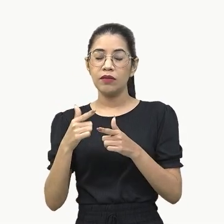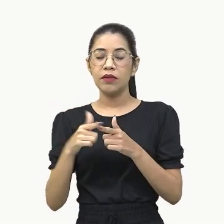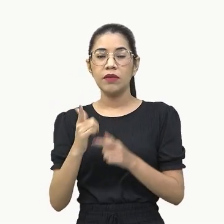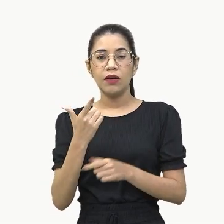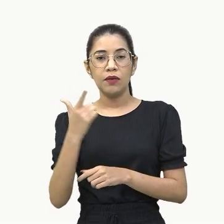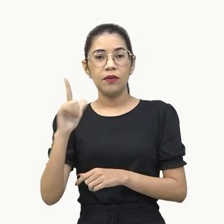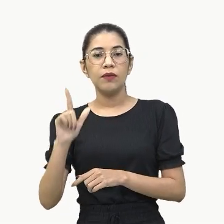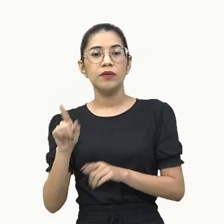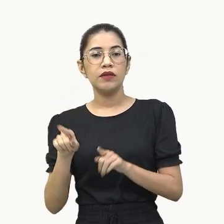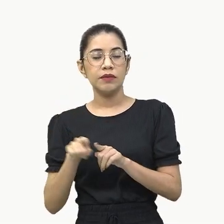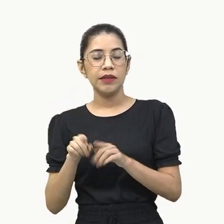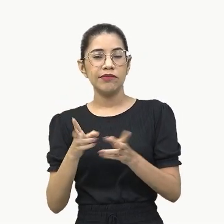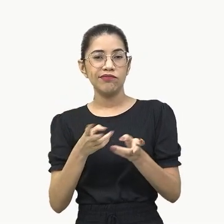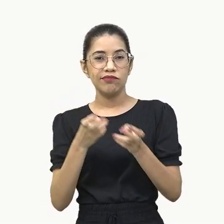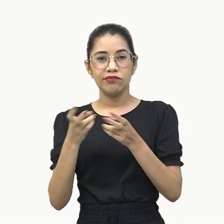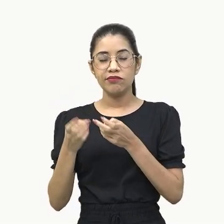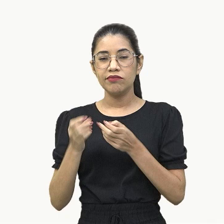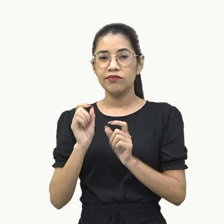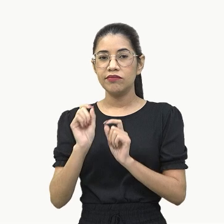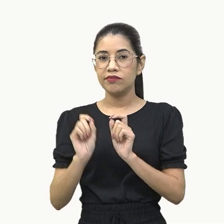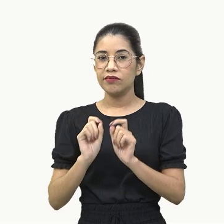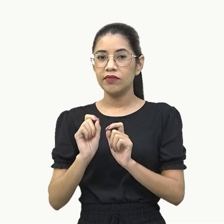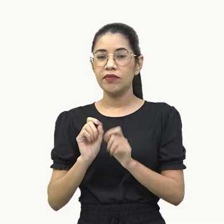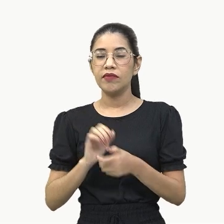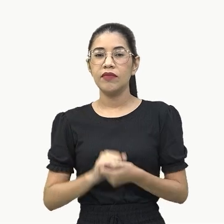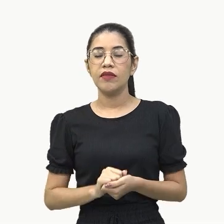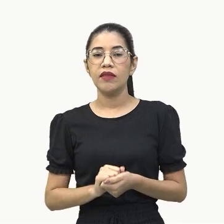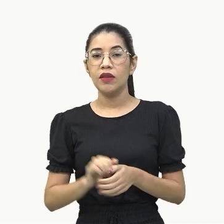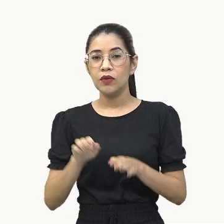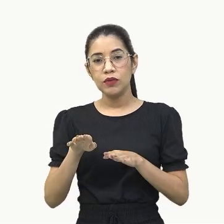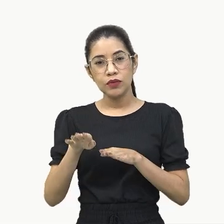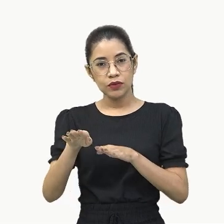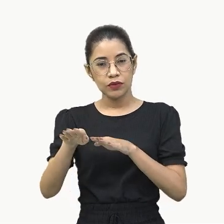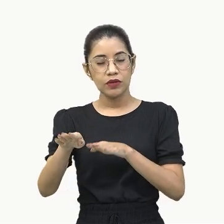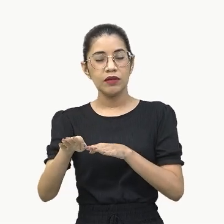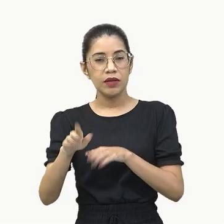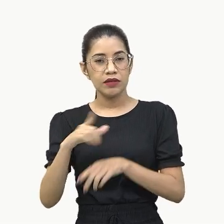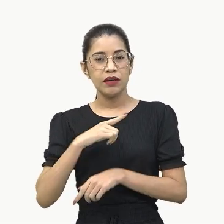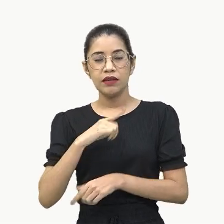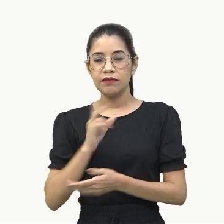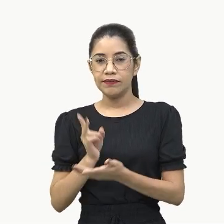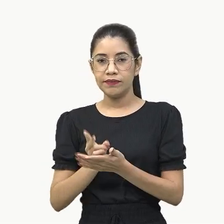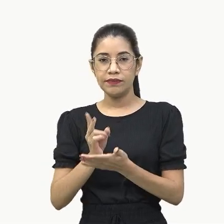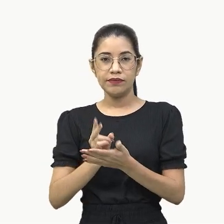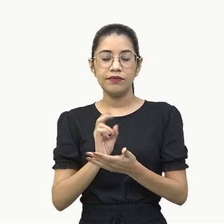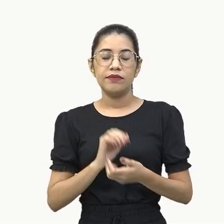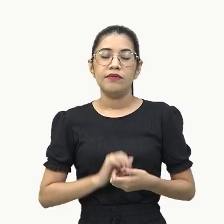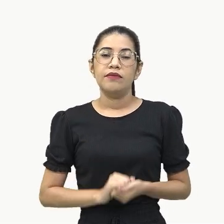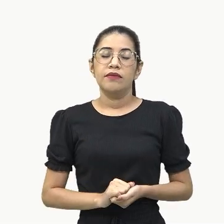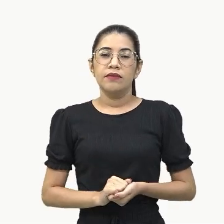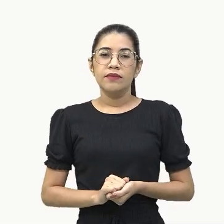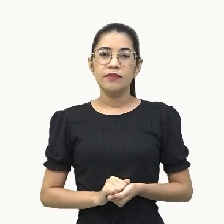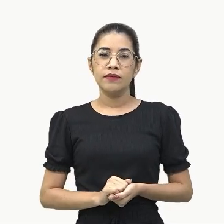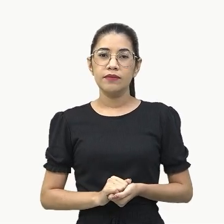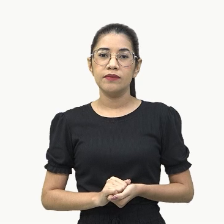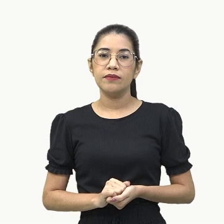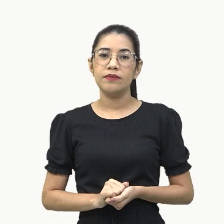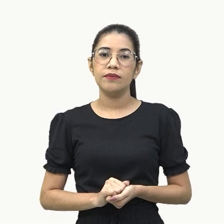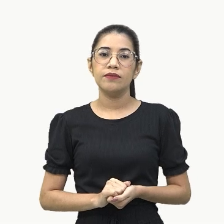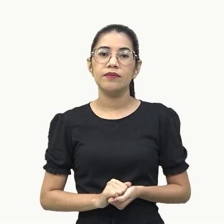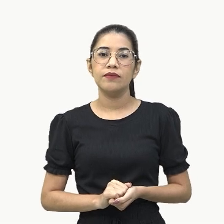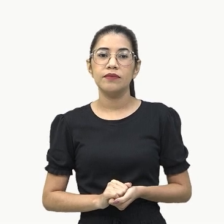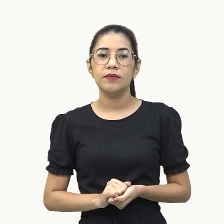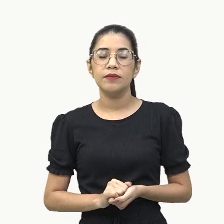pode observar com relação aqui aos congestionamentos tá bom eh com relação